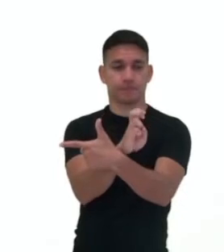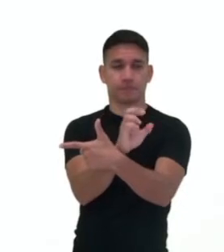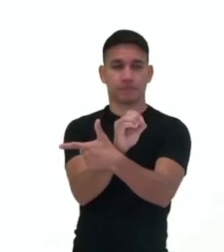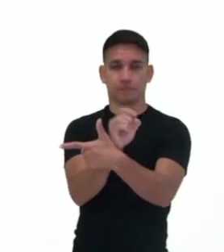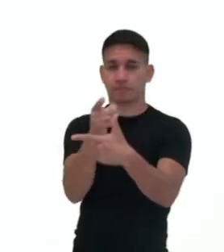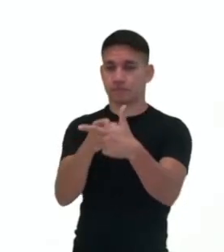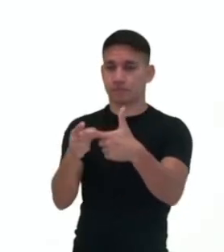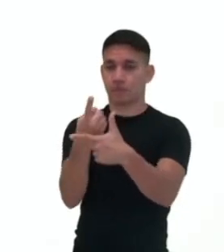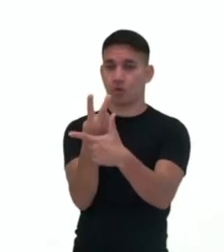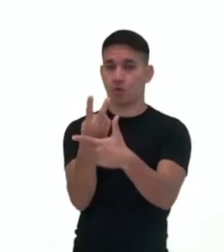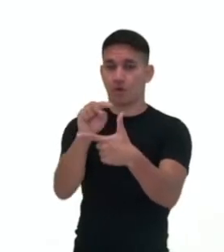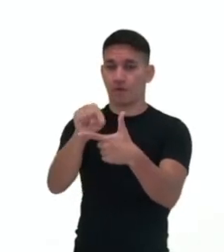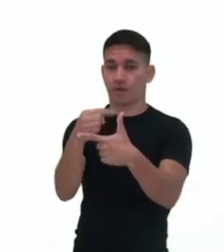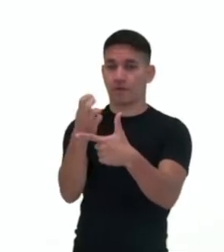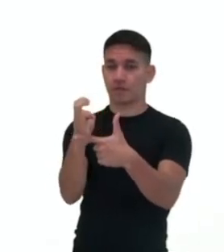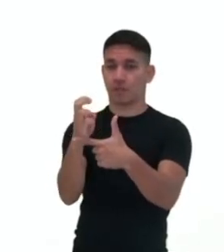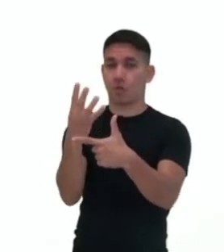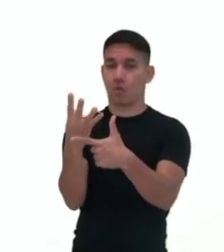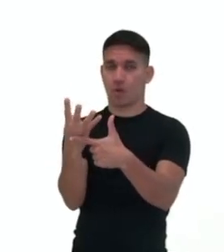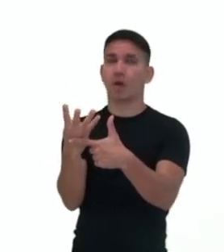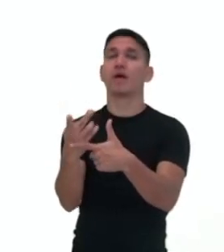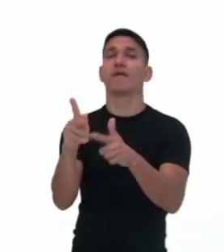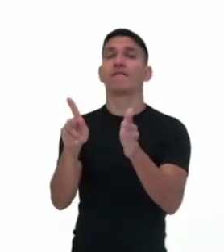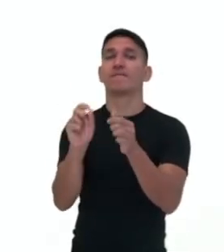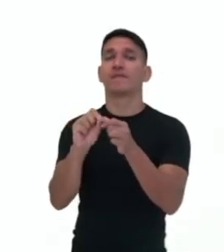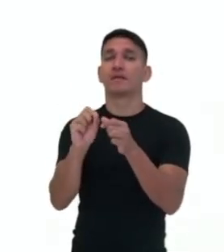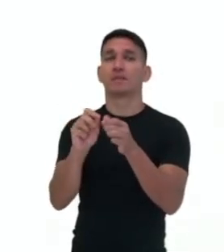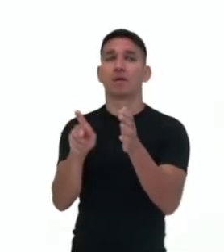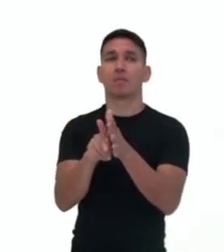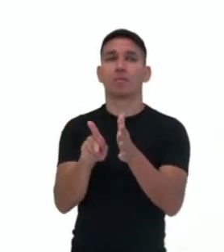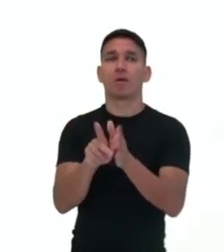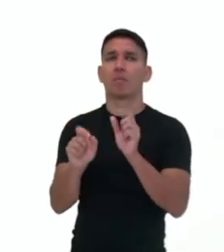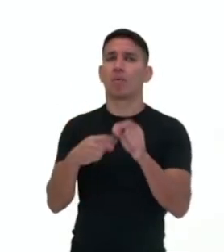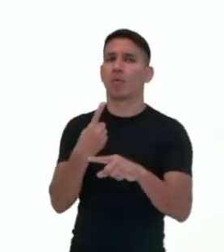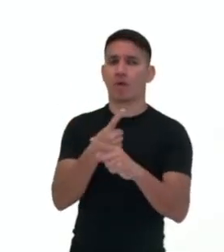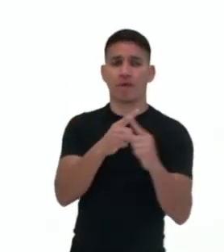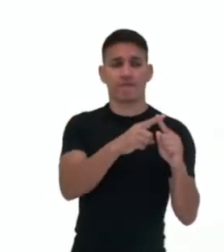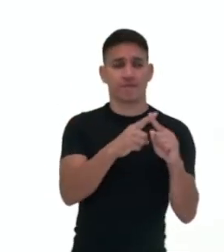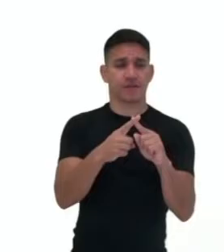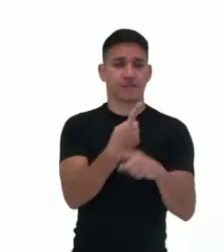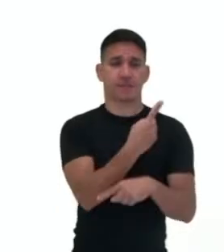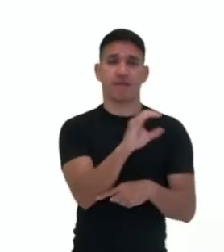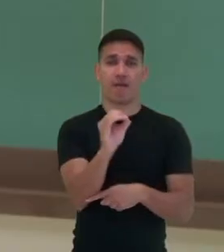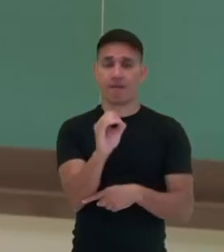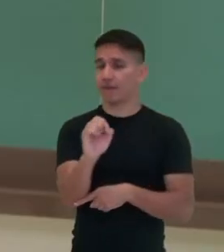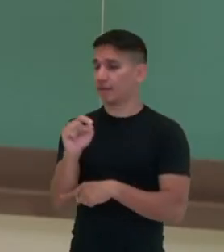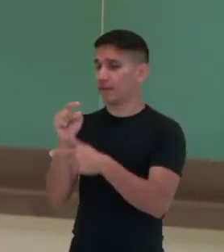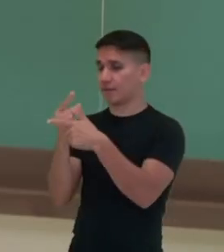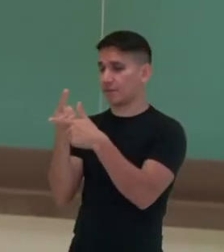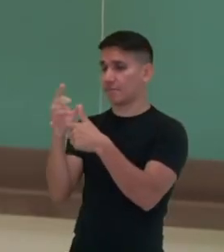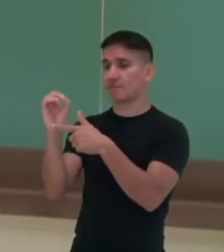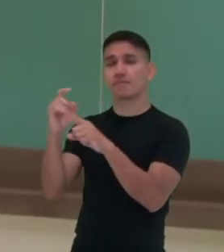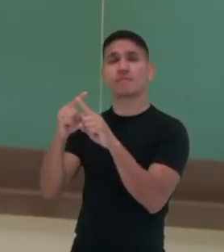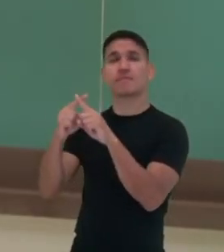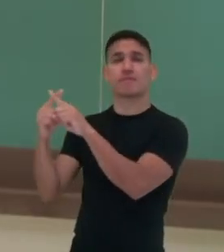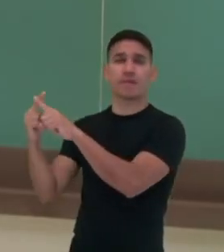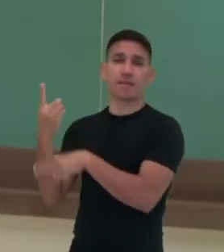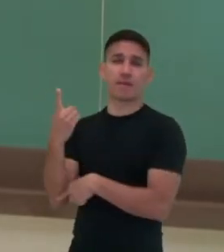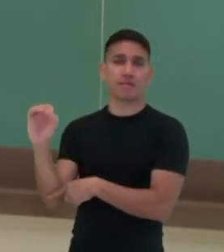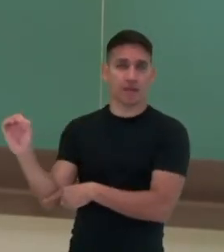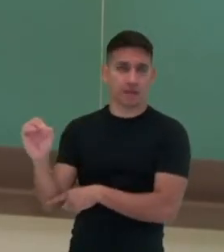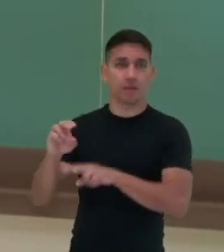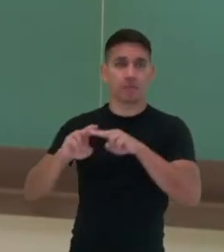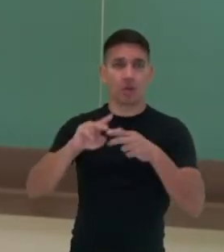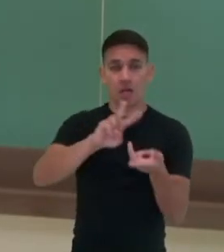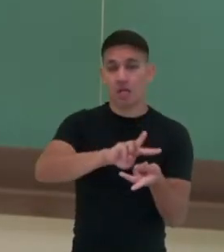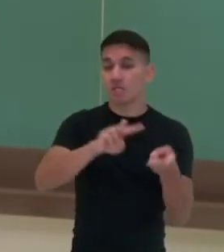por 2,54, multiplica por 100 o 150 e multiplica por 100 o 2,54, né? Então, na